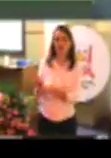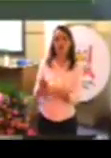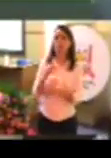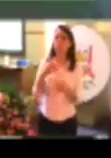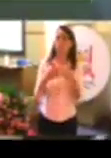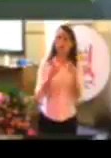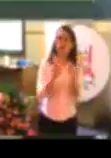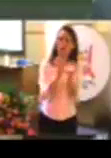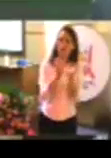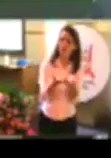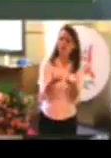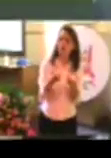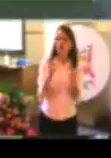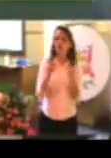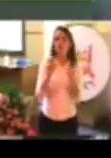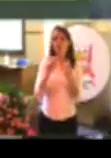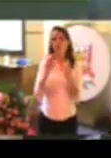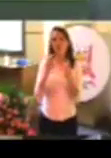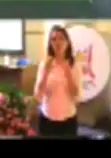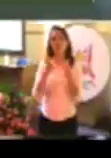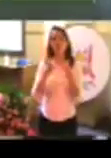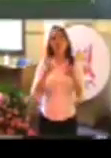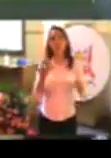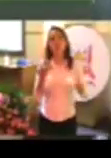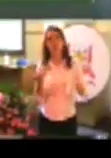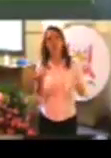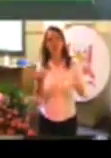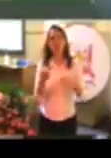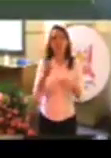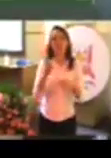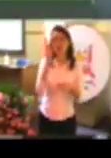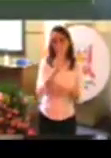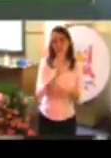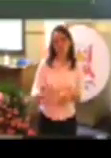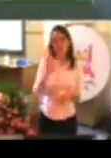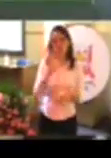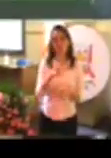uma Câmara, quer seja uma Assembleia, quer seja o Congresso Nacional.